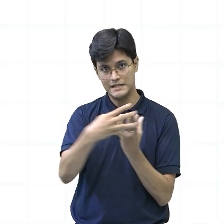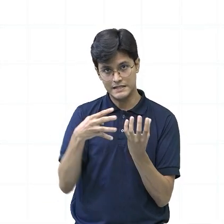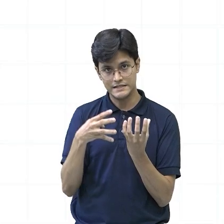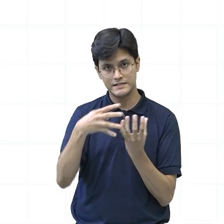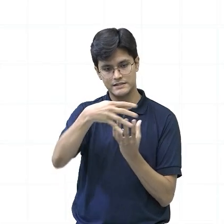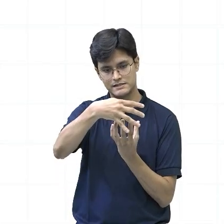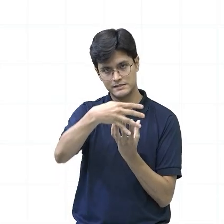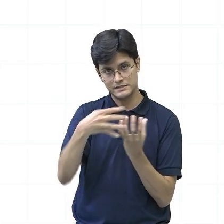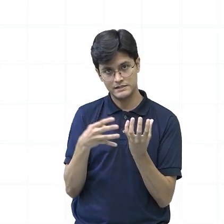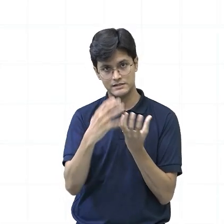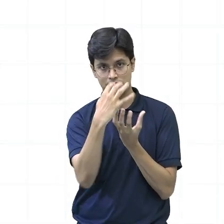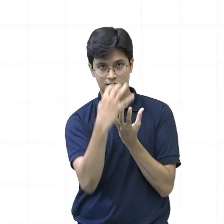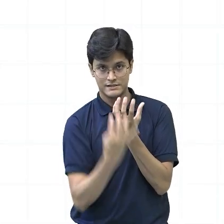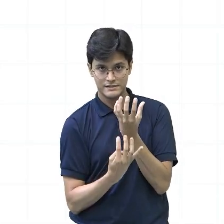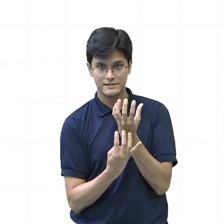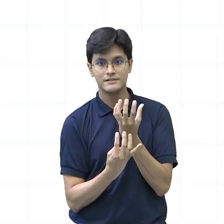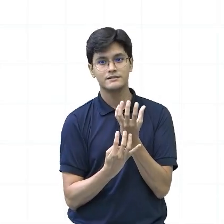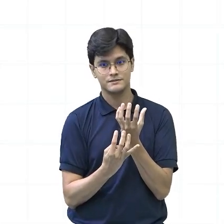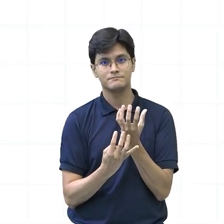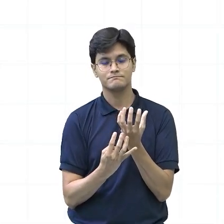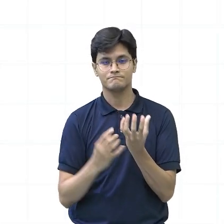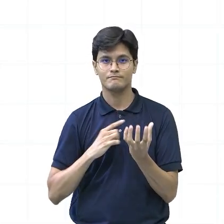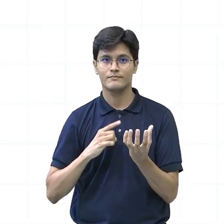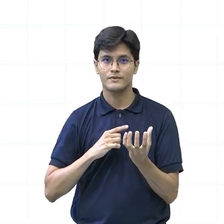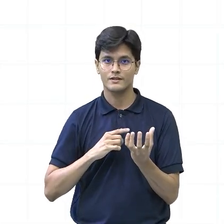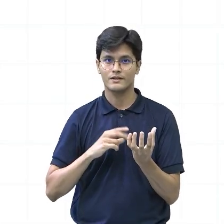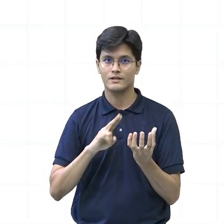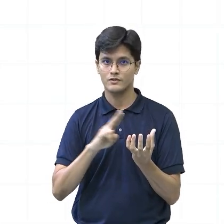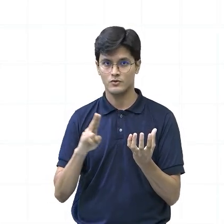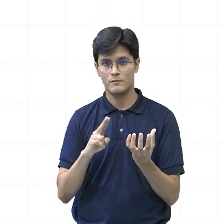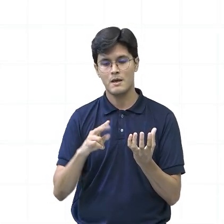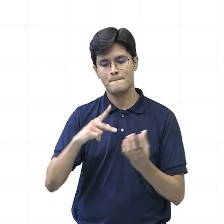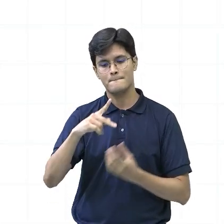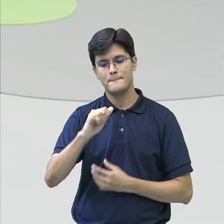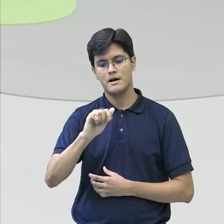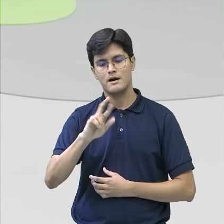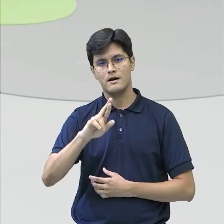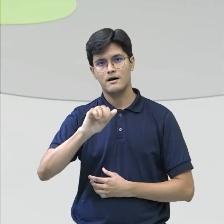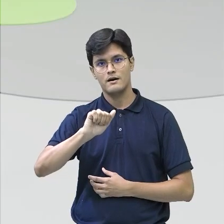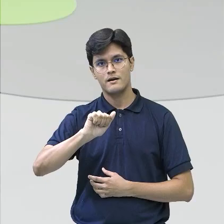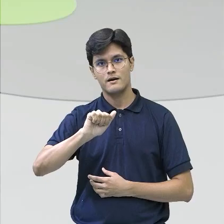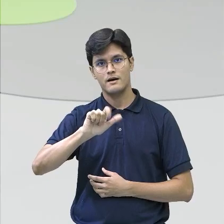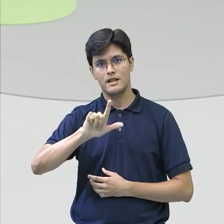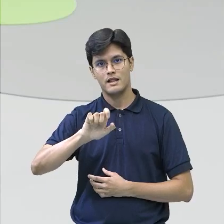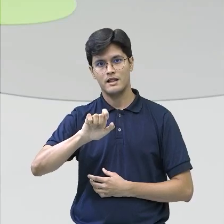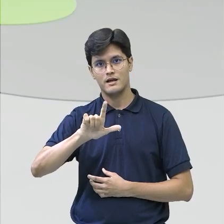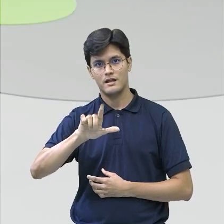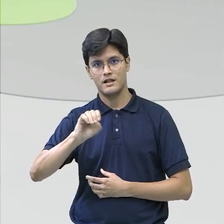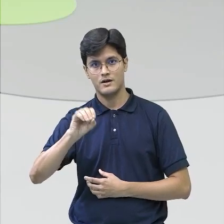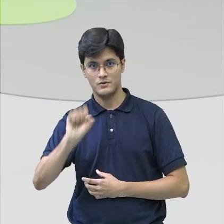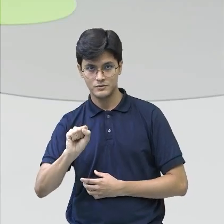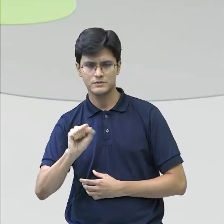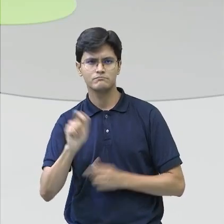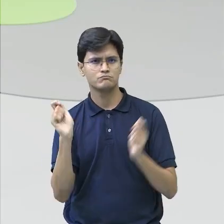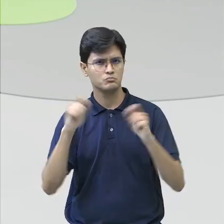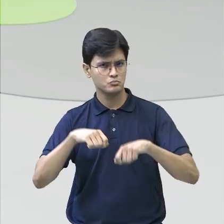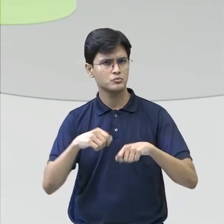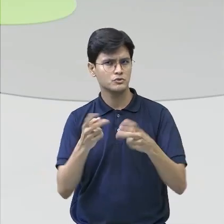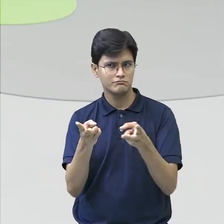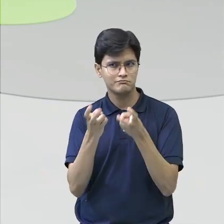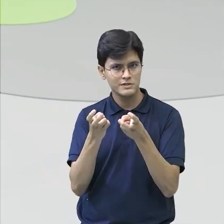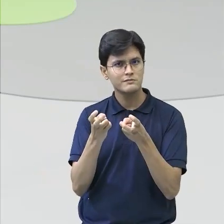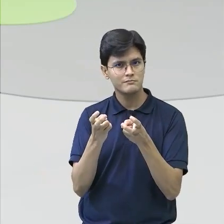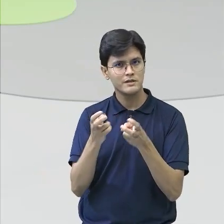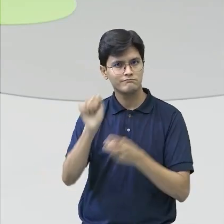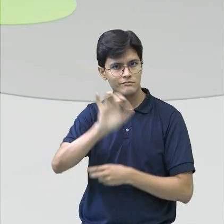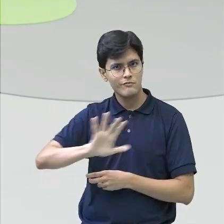do nosso planeta e a gente chama elas de paralelos. Então vamos observar aí na imagem. Aqui a gente tem o nosso planeta, né, o